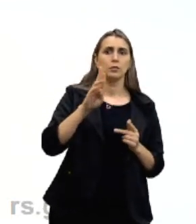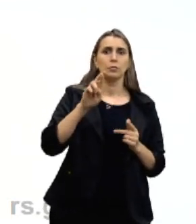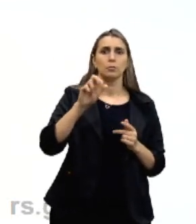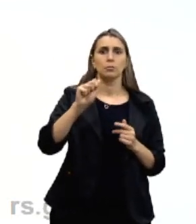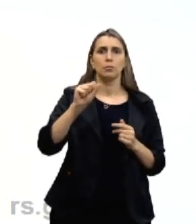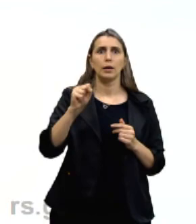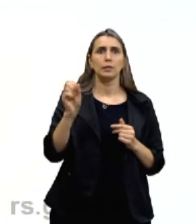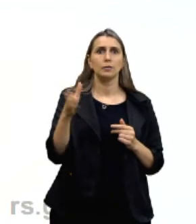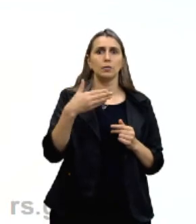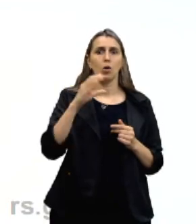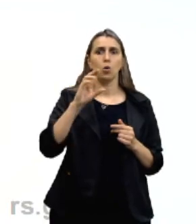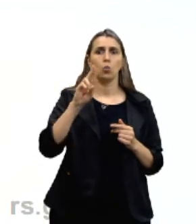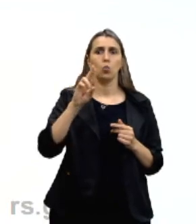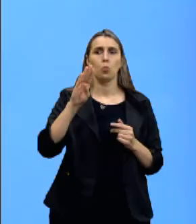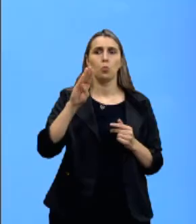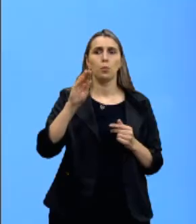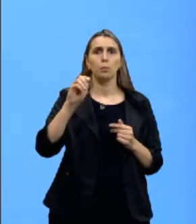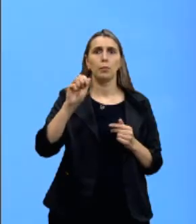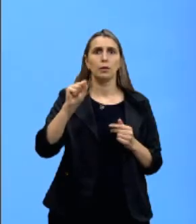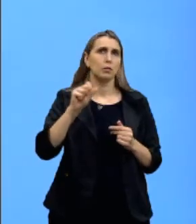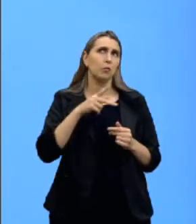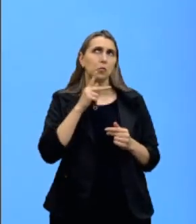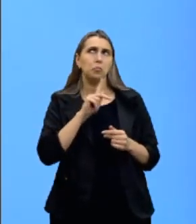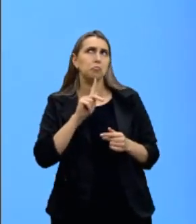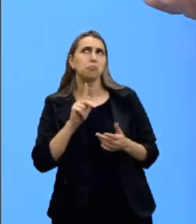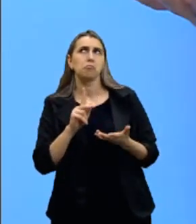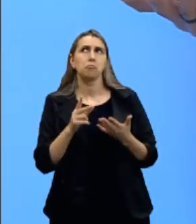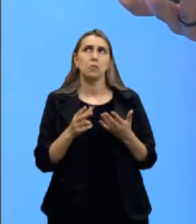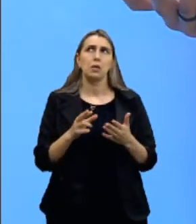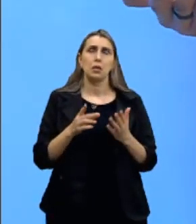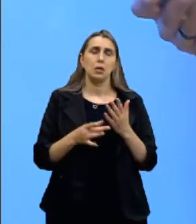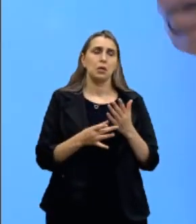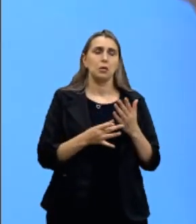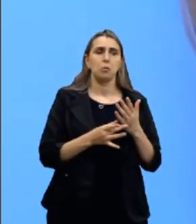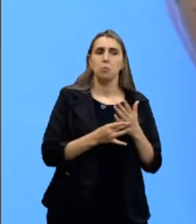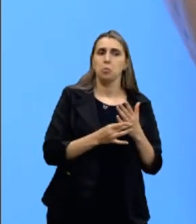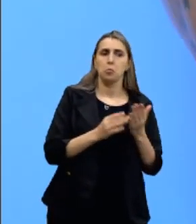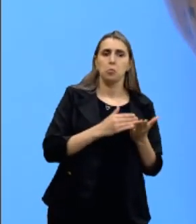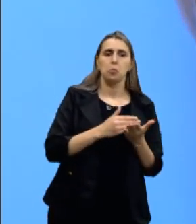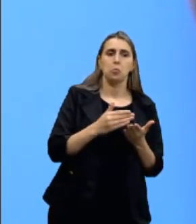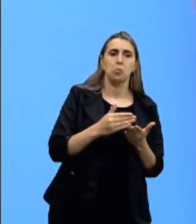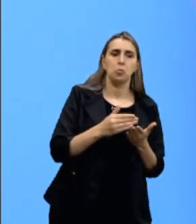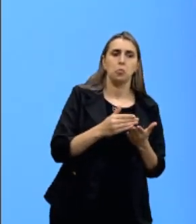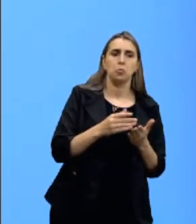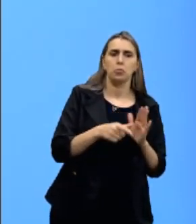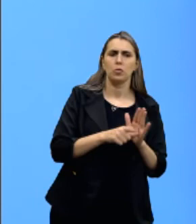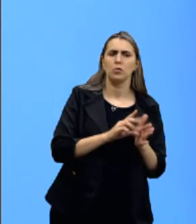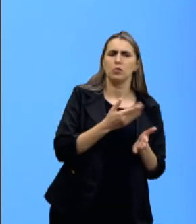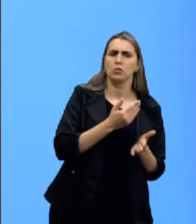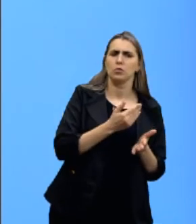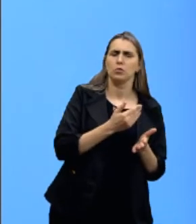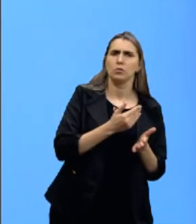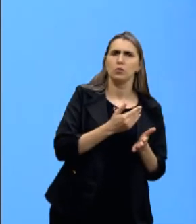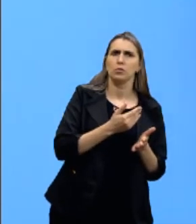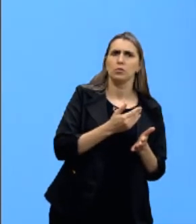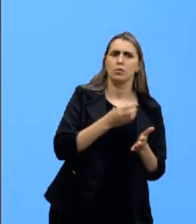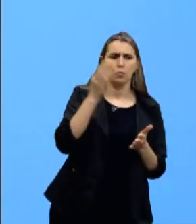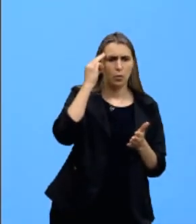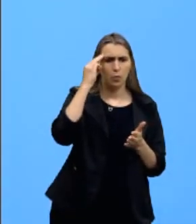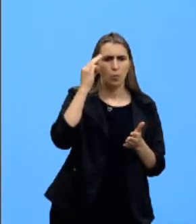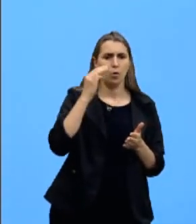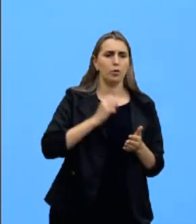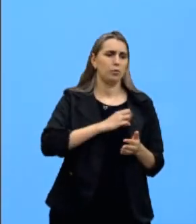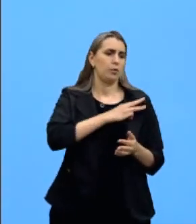E aí cara tem gente que diz que não que o romantismo Realismo ele começa lá com o romance que a gente viu antes que é o